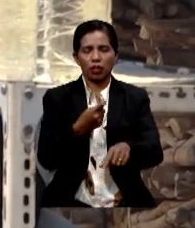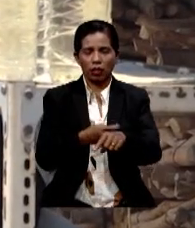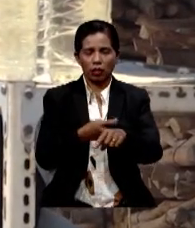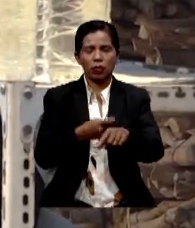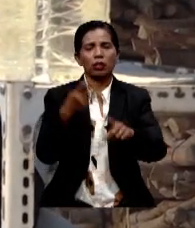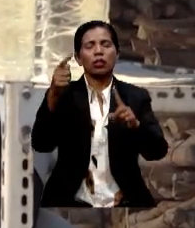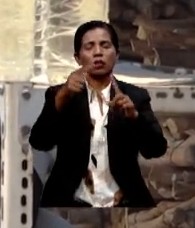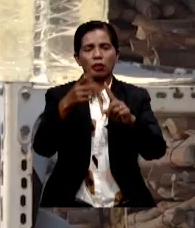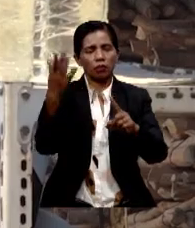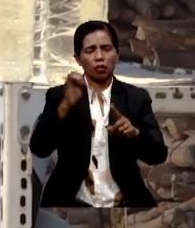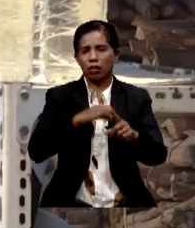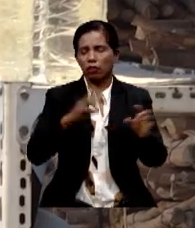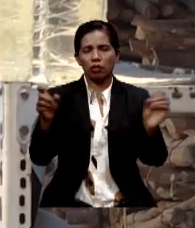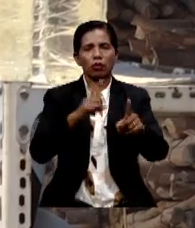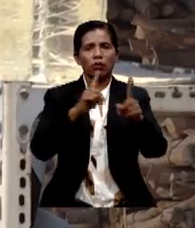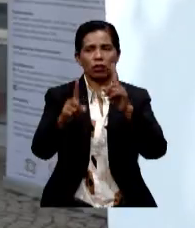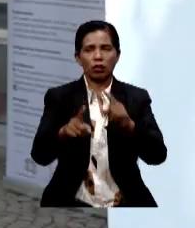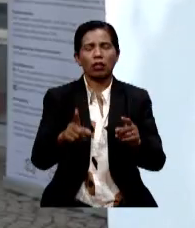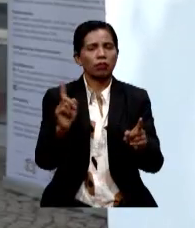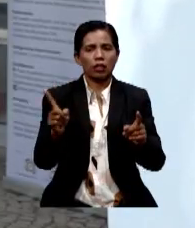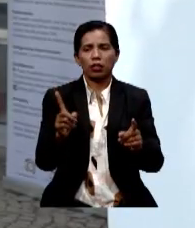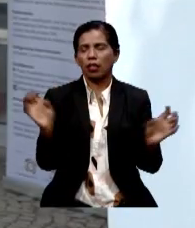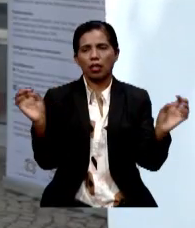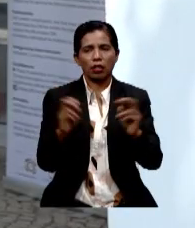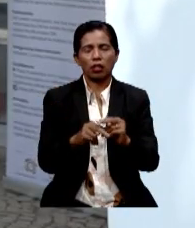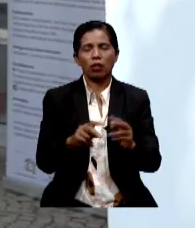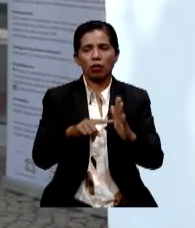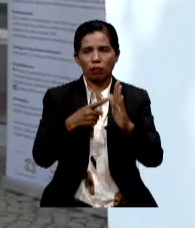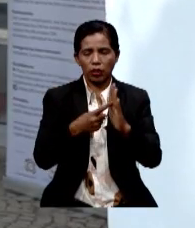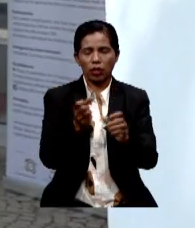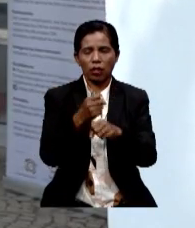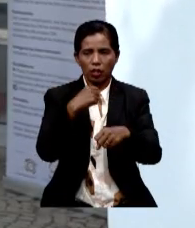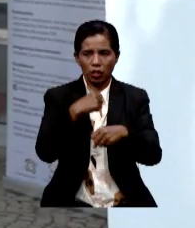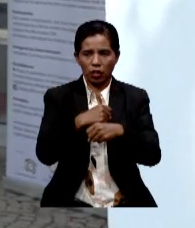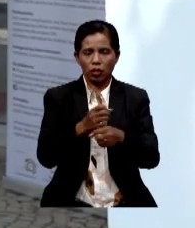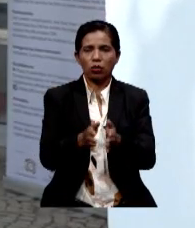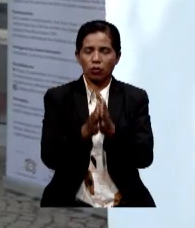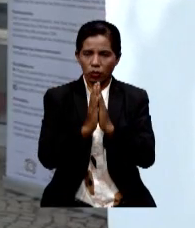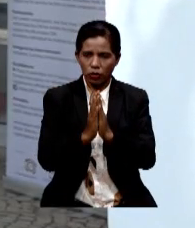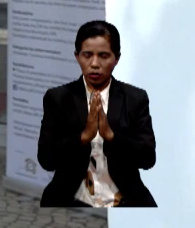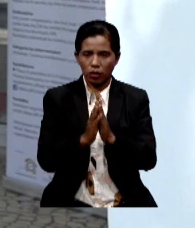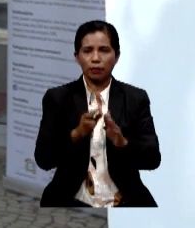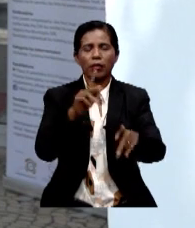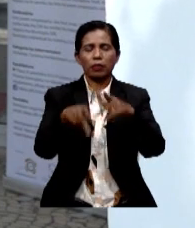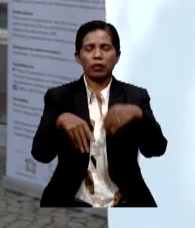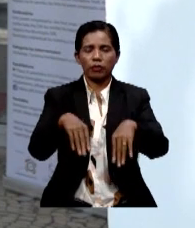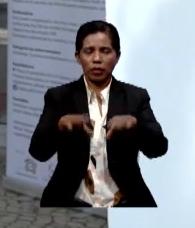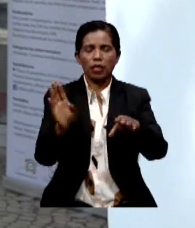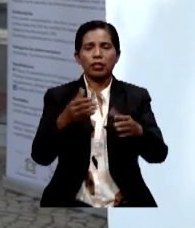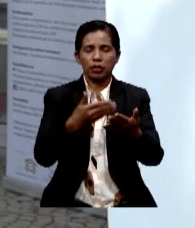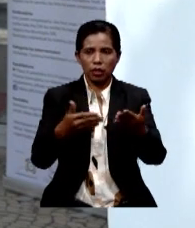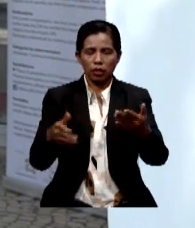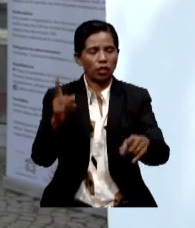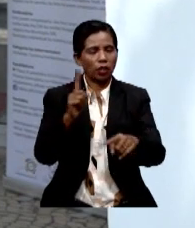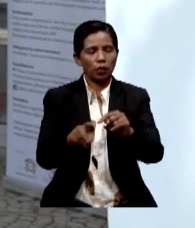ba. Aulos de an kulia be de ameaça lá. Começa halo da dau kana exige na baita vendedores sira. Hatu la bele